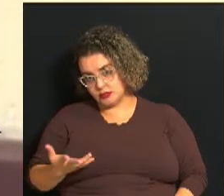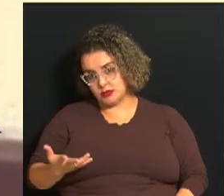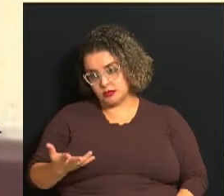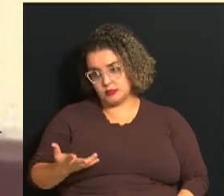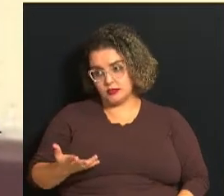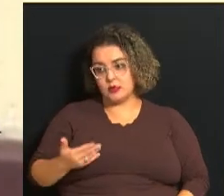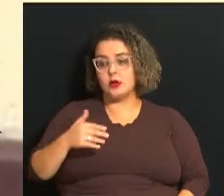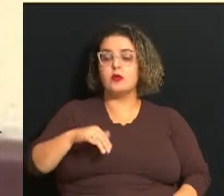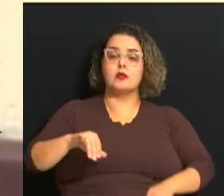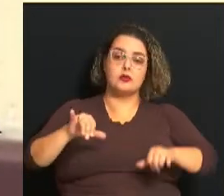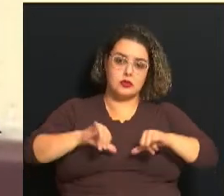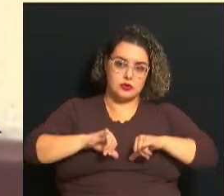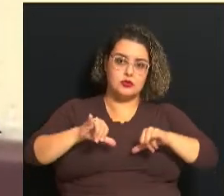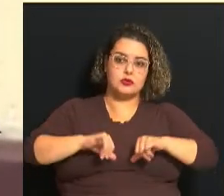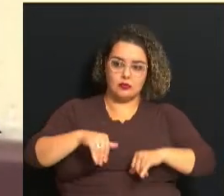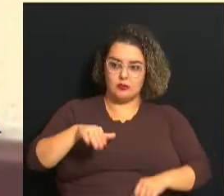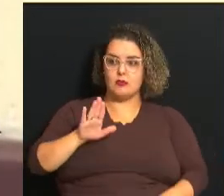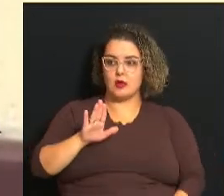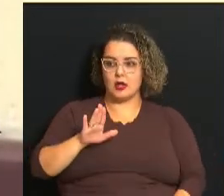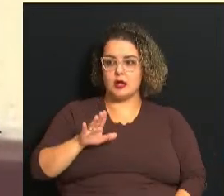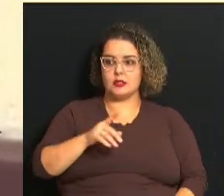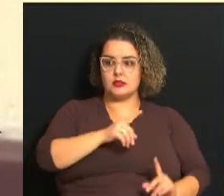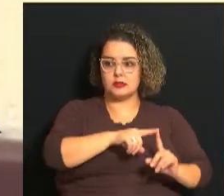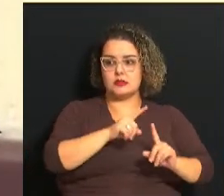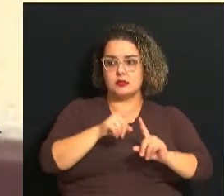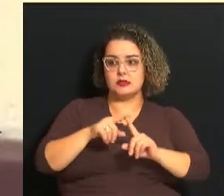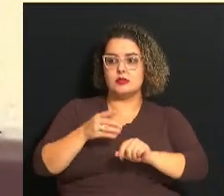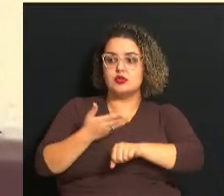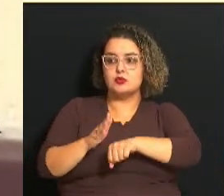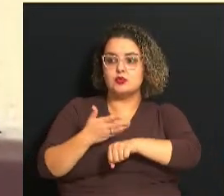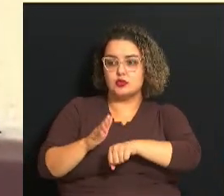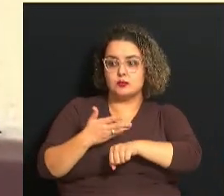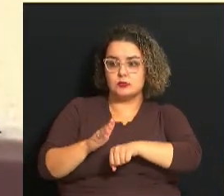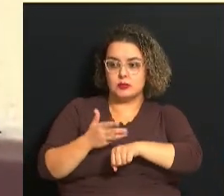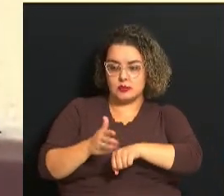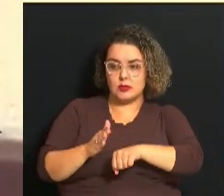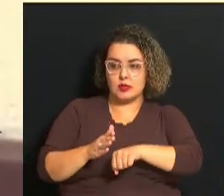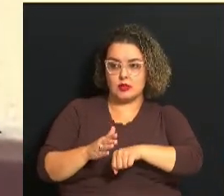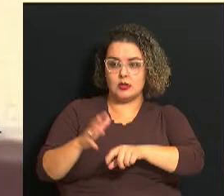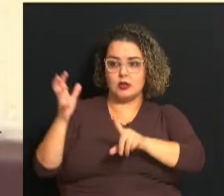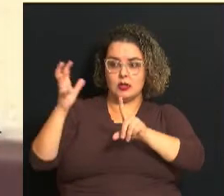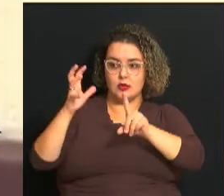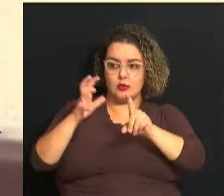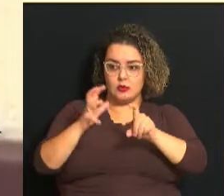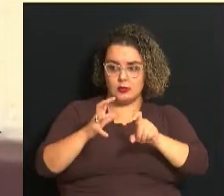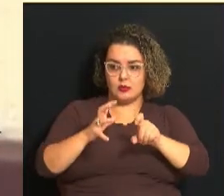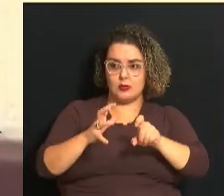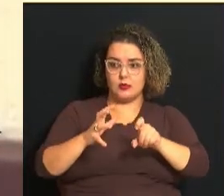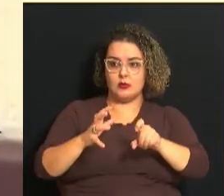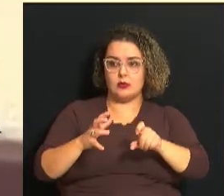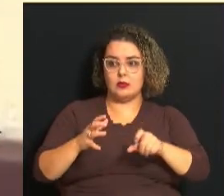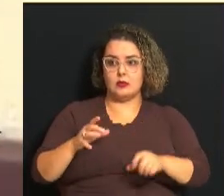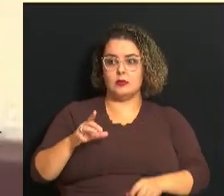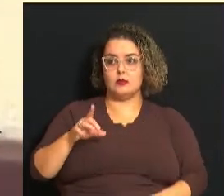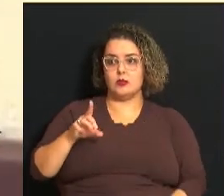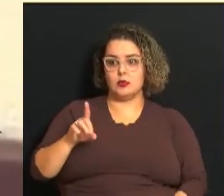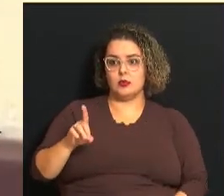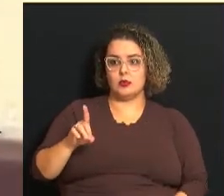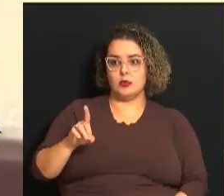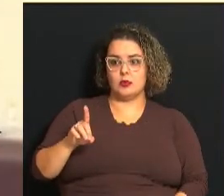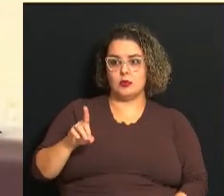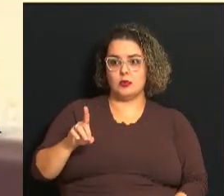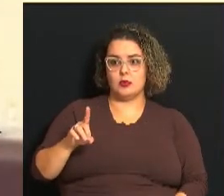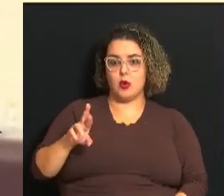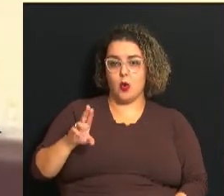mais que sofrem mais esse esse tipo de prática que é o assédio Mas é isso vou passar rapidamente tão para o